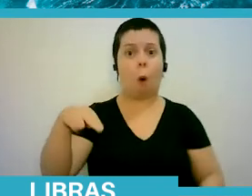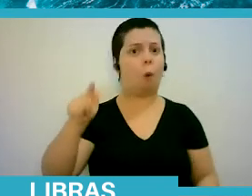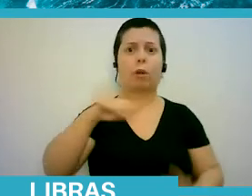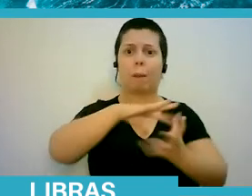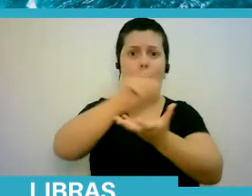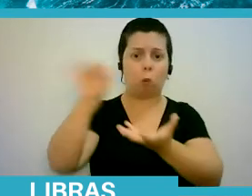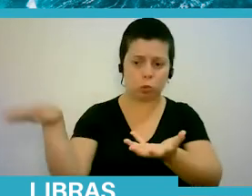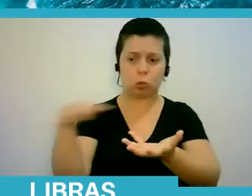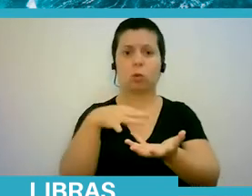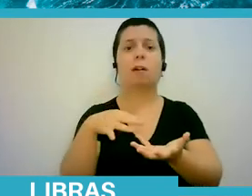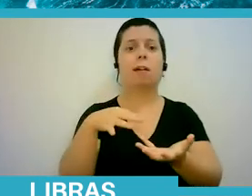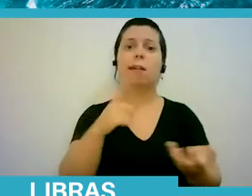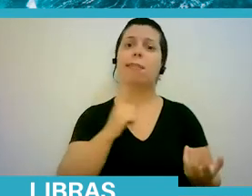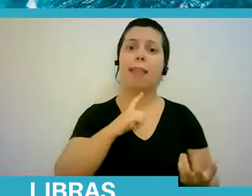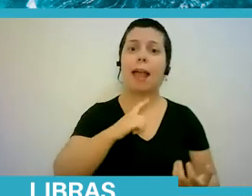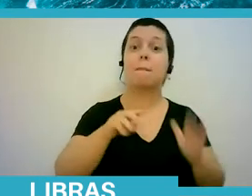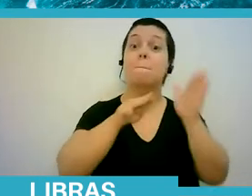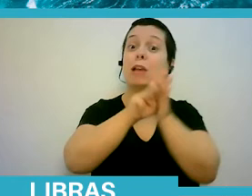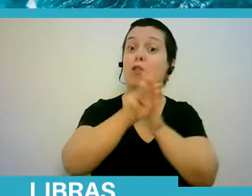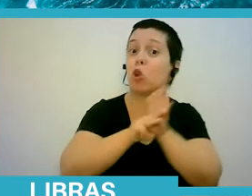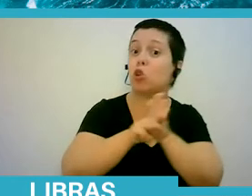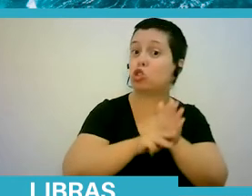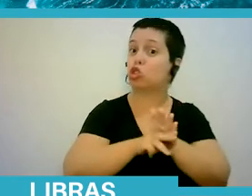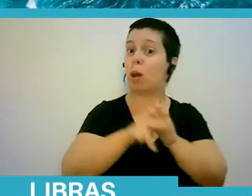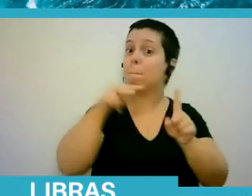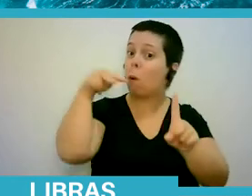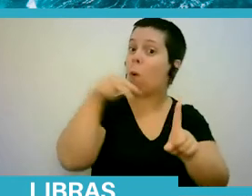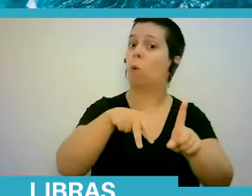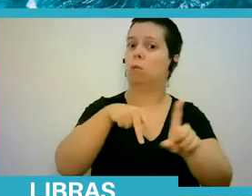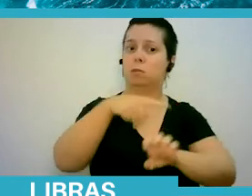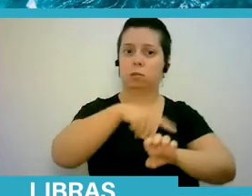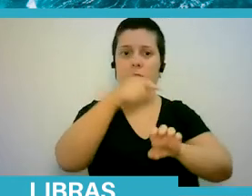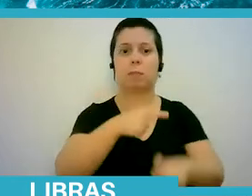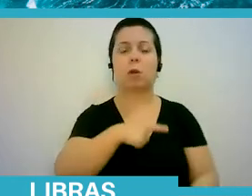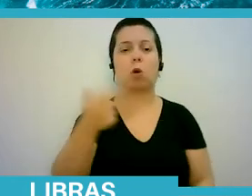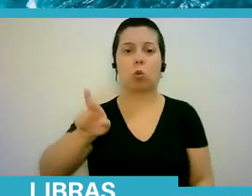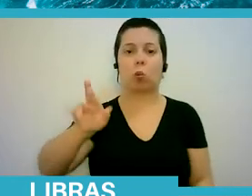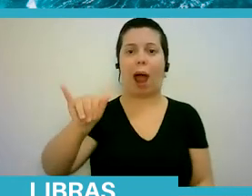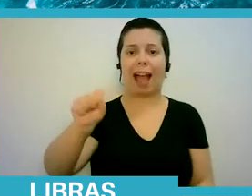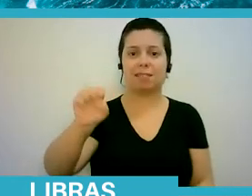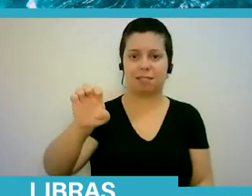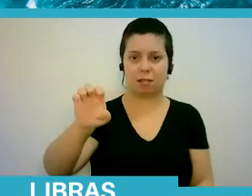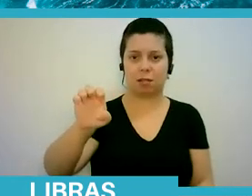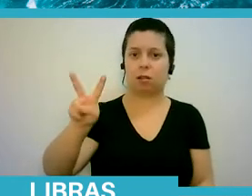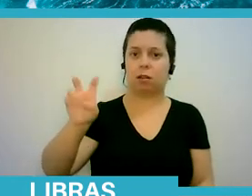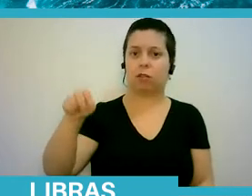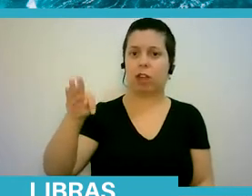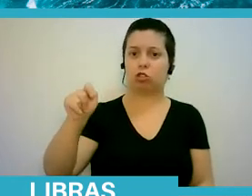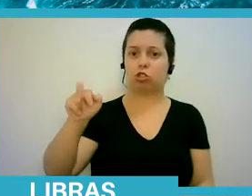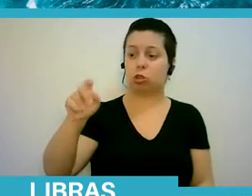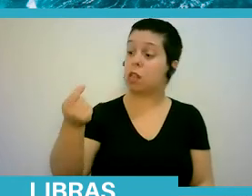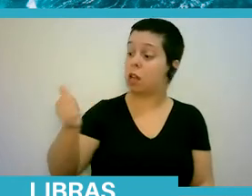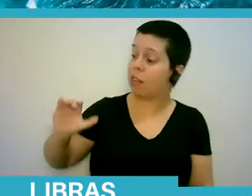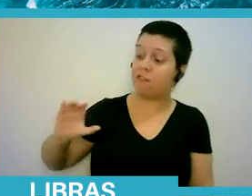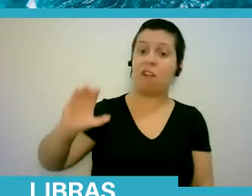gerida com esse mindset empreendedor. E tem um fundo de investimento chamado Rise Ventures, que ele investe em startups. No entanto,